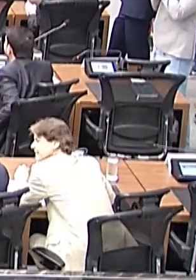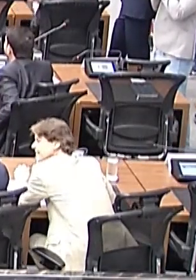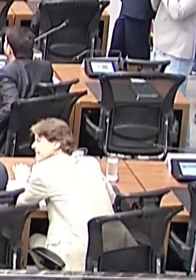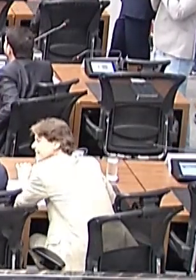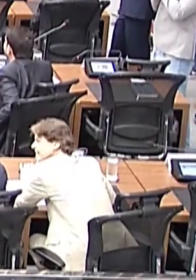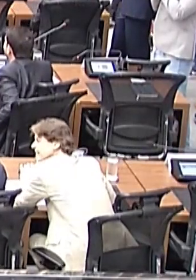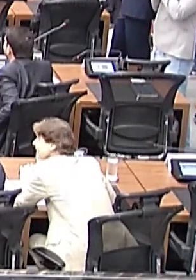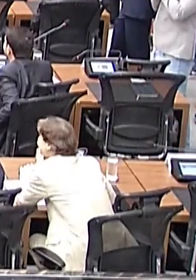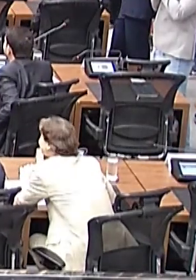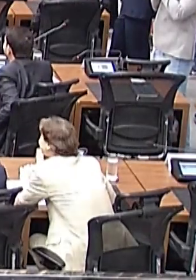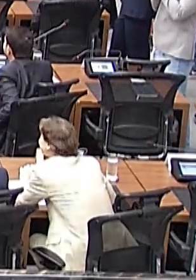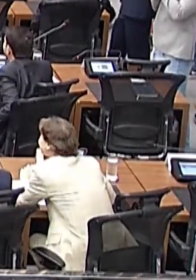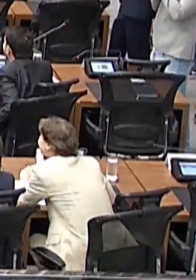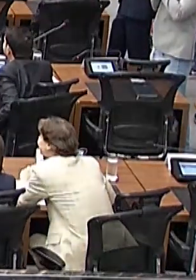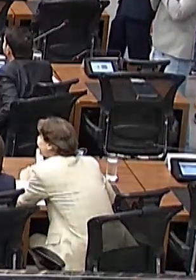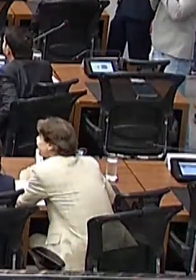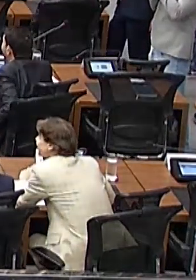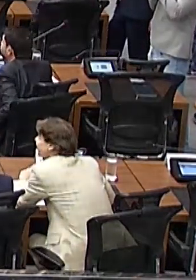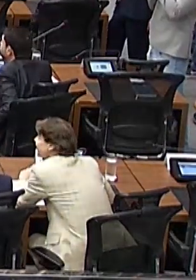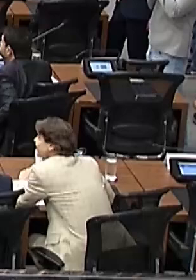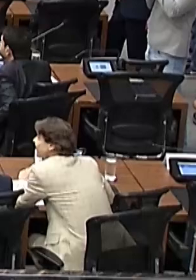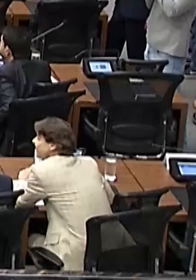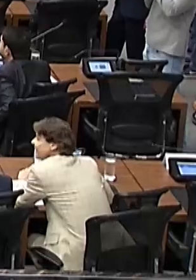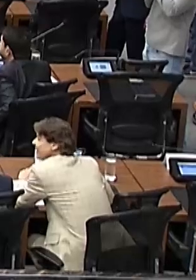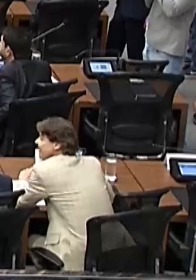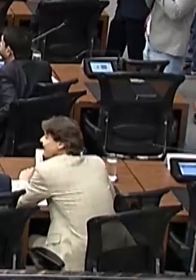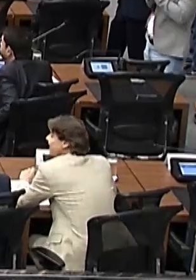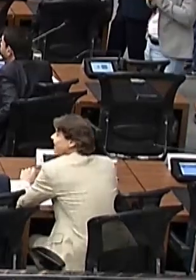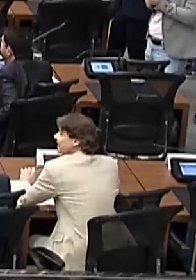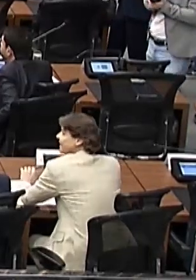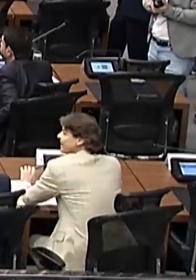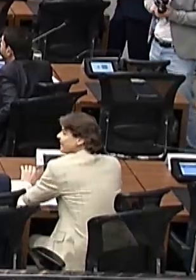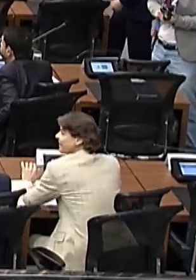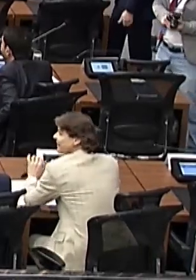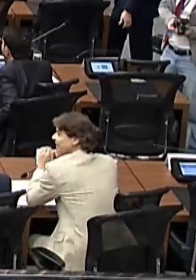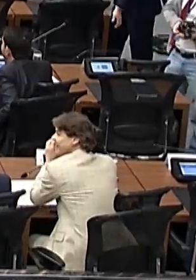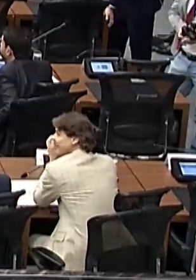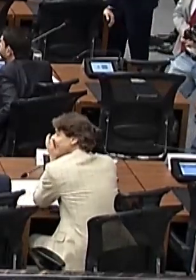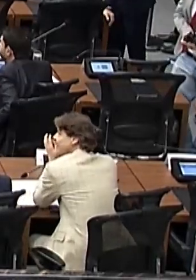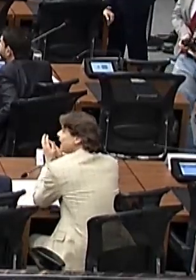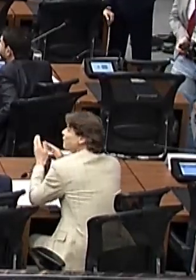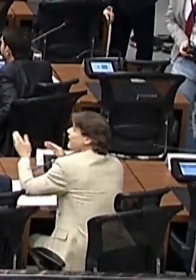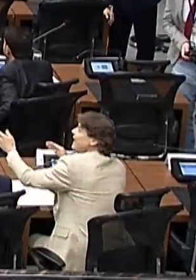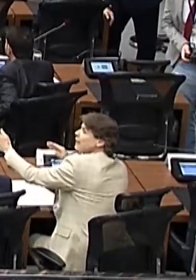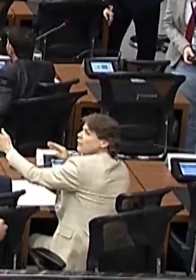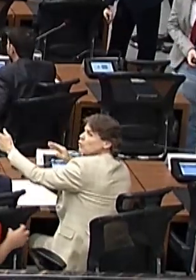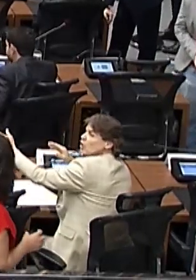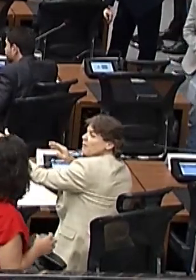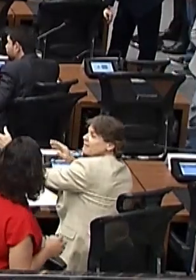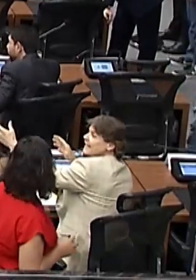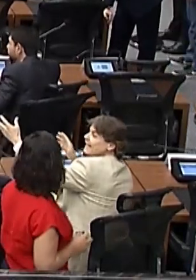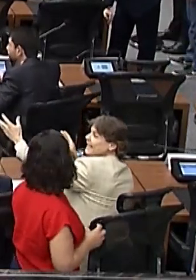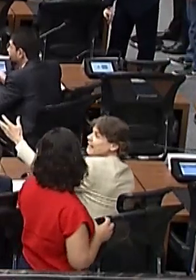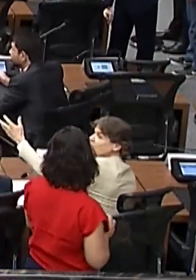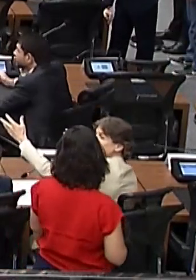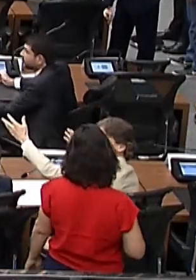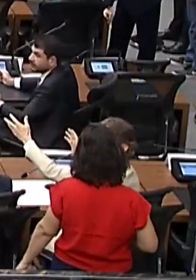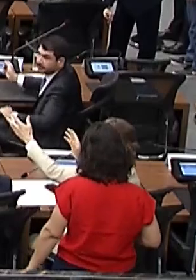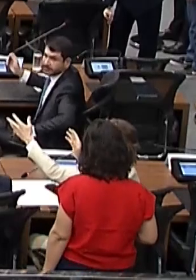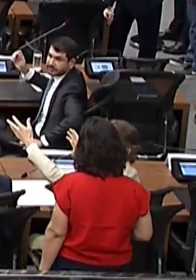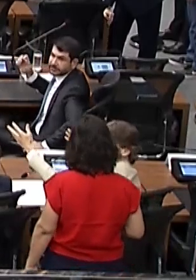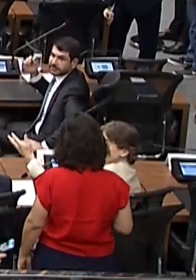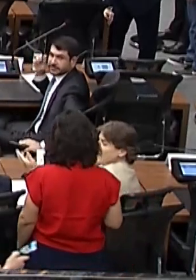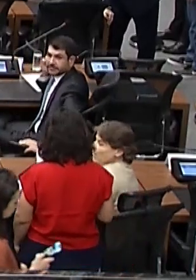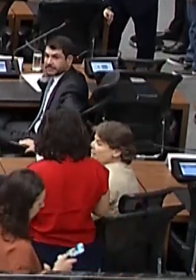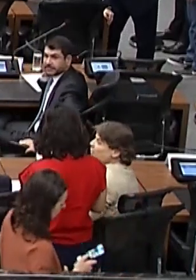Lucas... Deputado, professor Reinaldo. Deputado Lucas, Sim. Você sabe que sozinho a gente anda rápido.